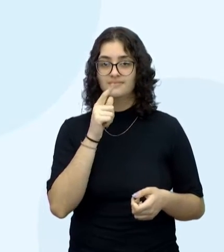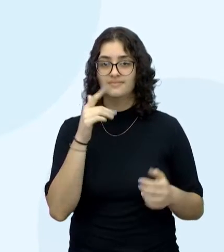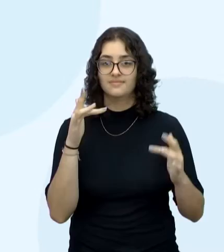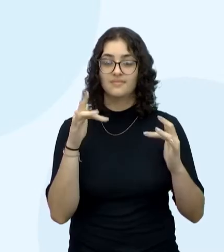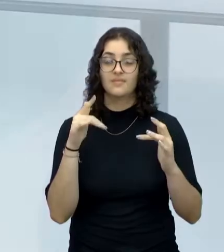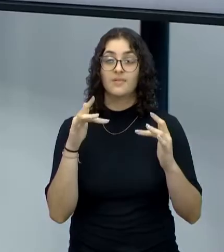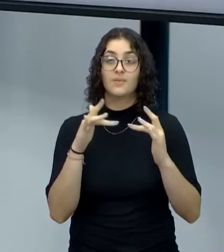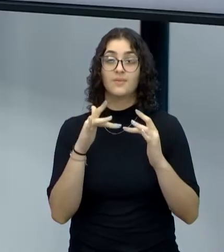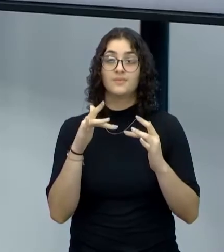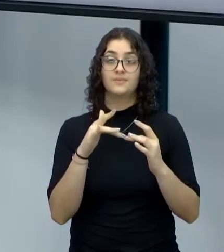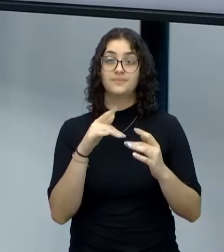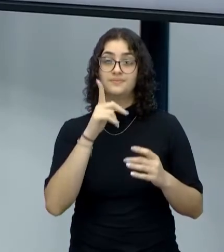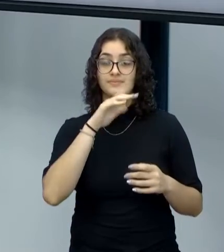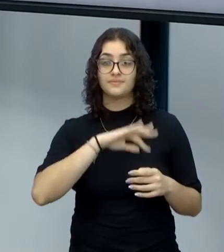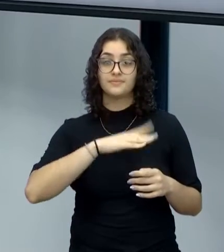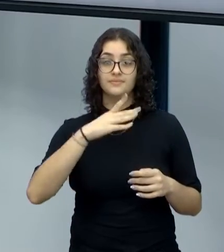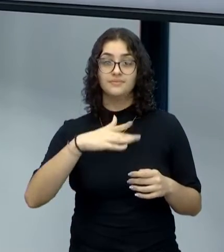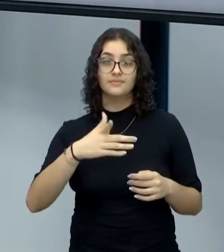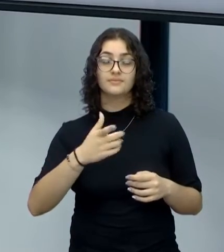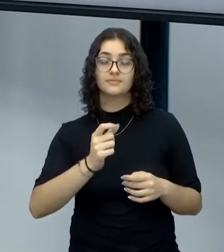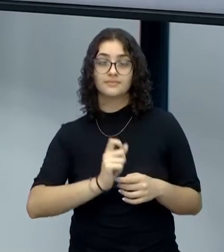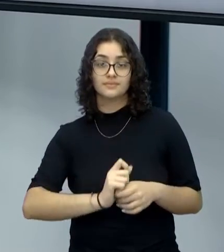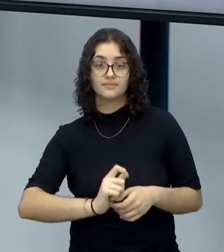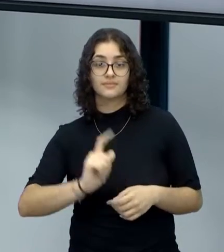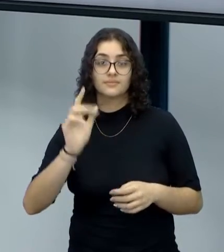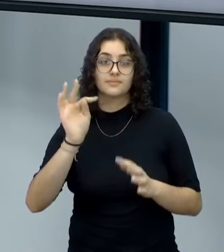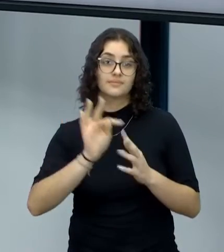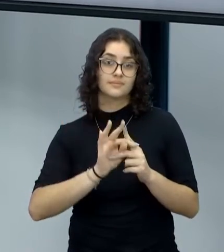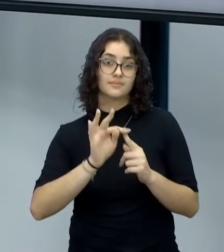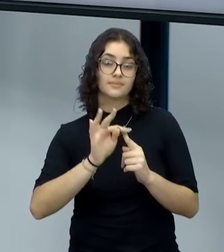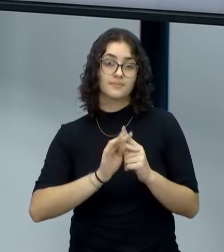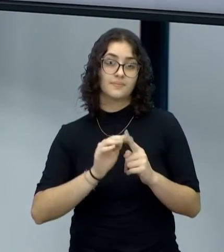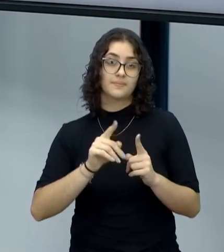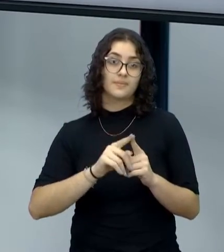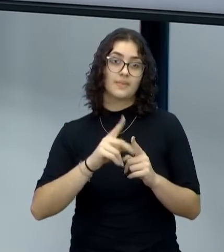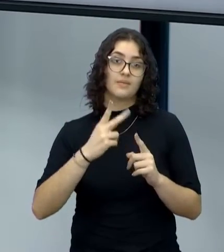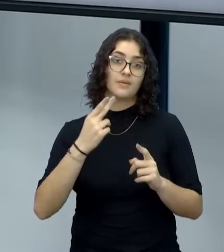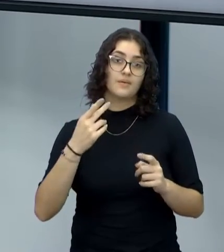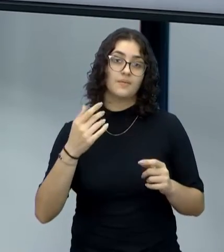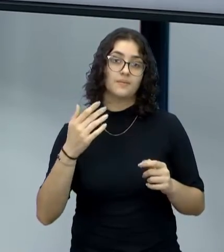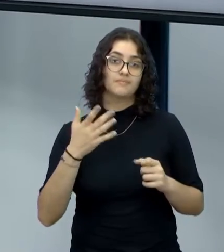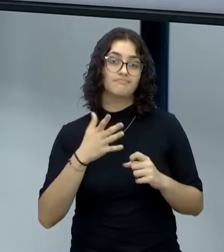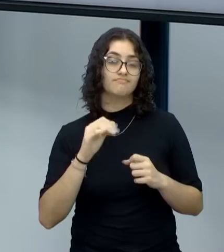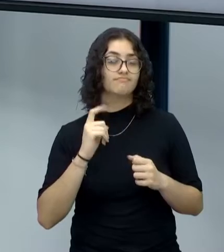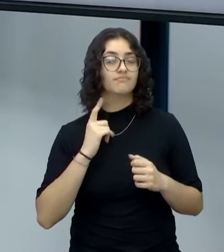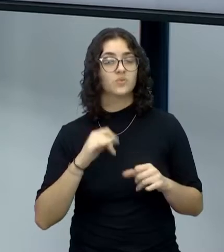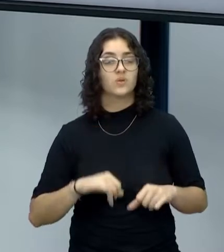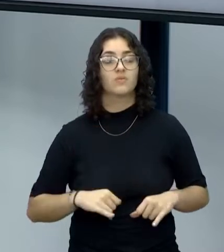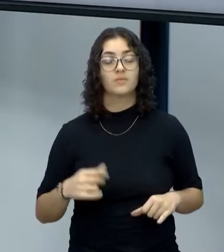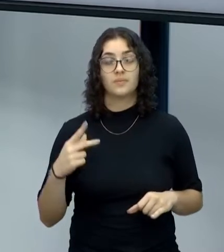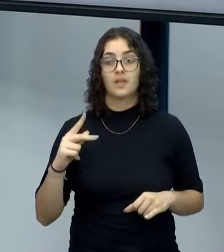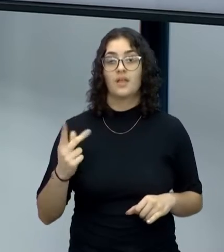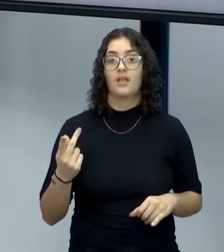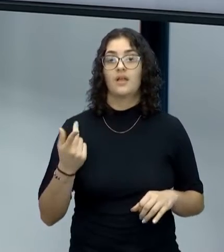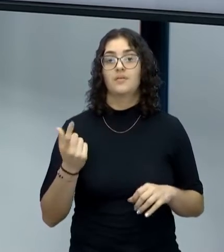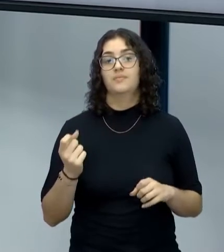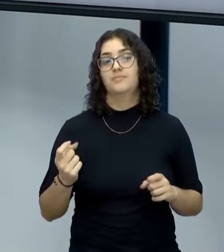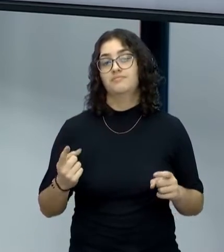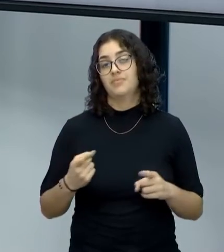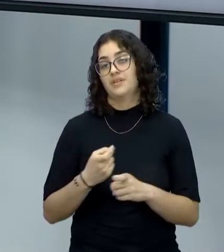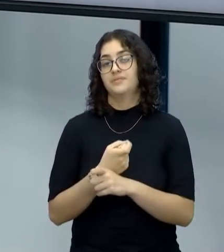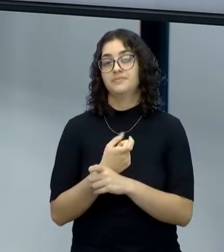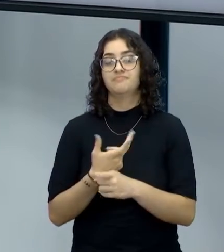que acontece? Aumenta a temperatura, né, afeta pH, né, afeta a proliferação de